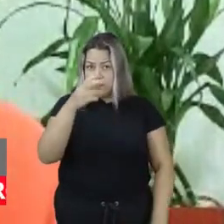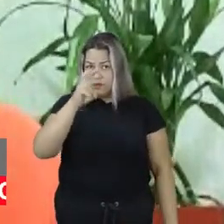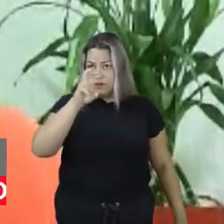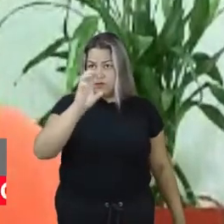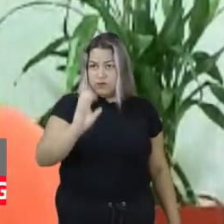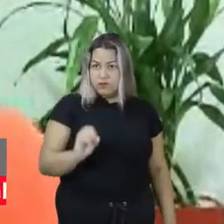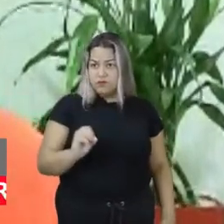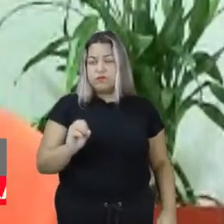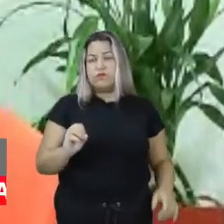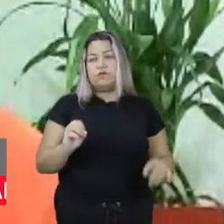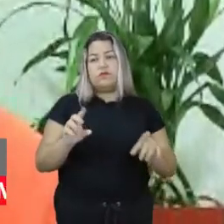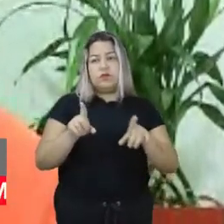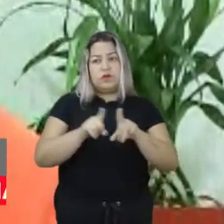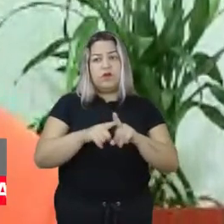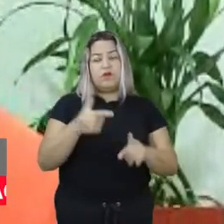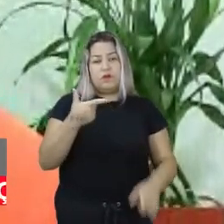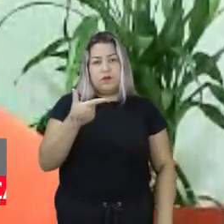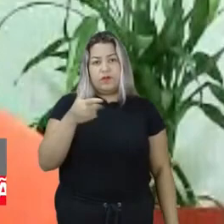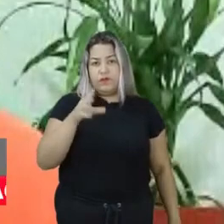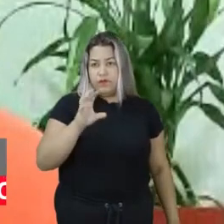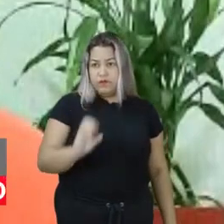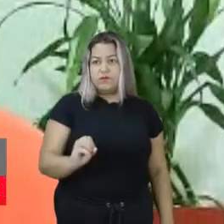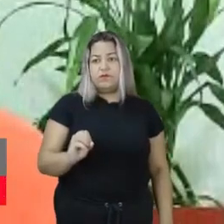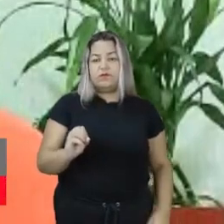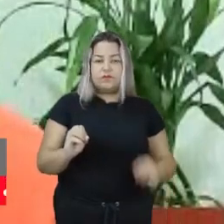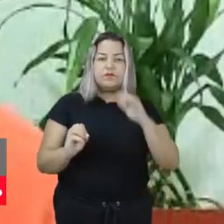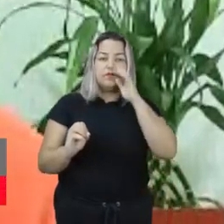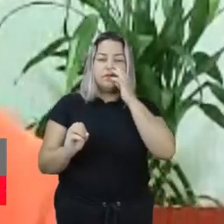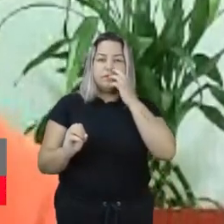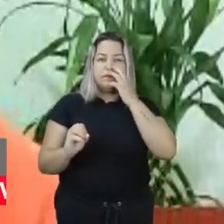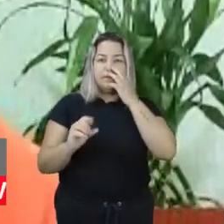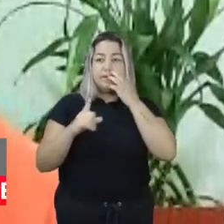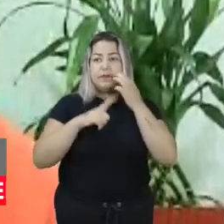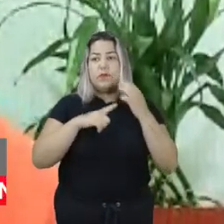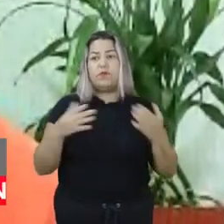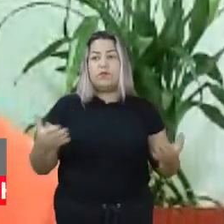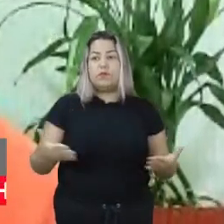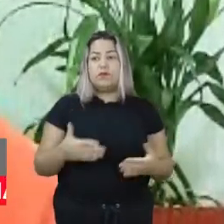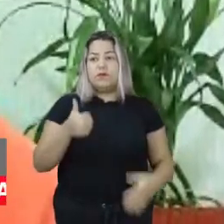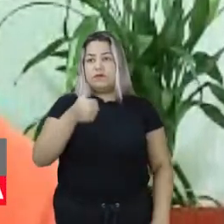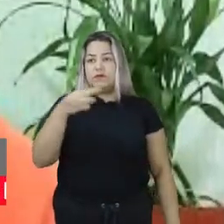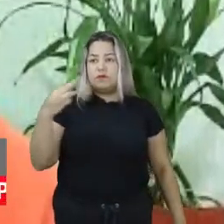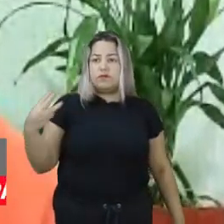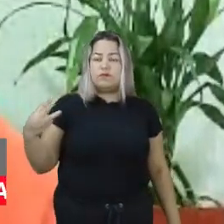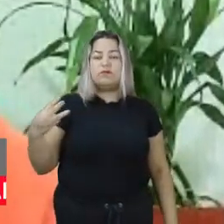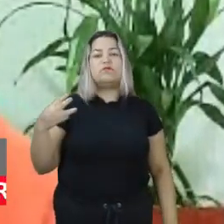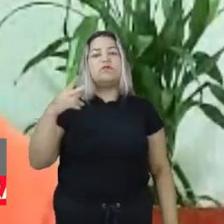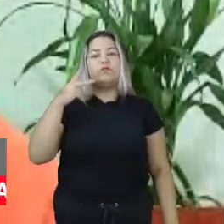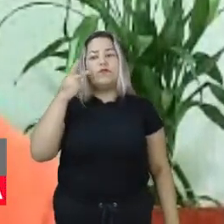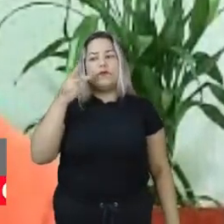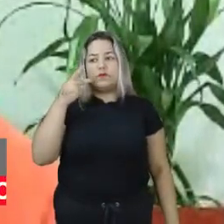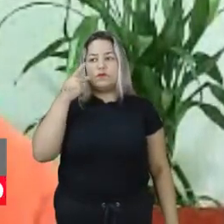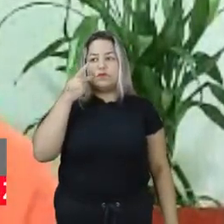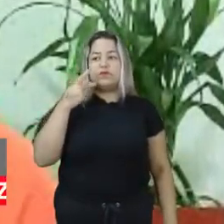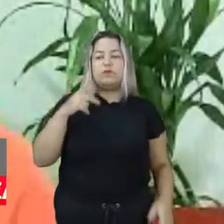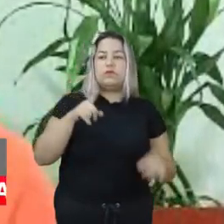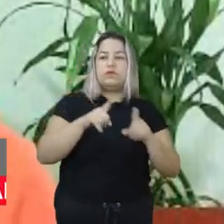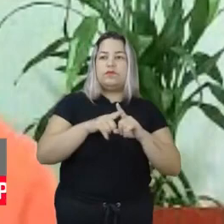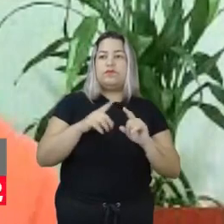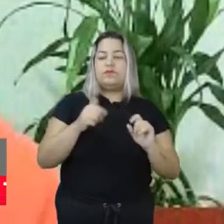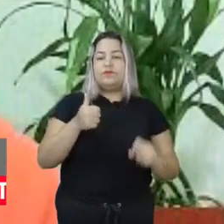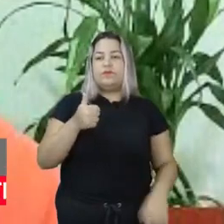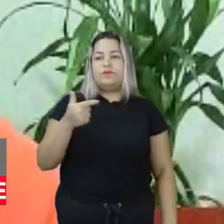350 diretórios e 20 comissões provisórias. Nós temos hoje 133 vereadores, 8 prefeituras e 12